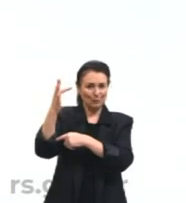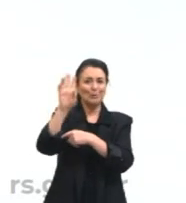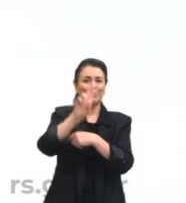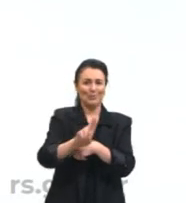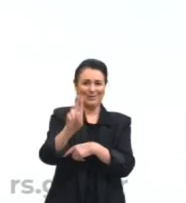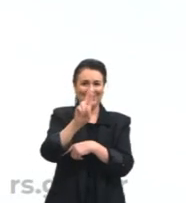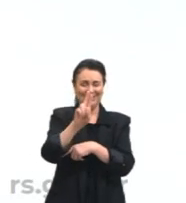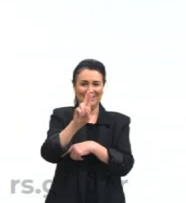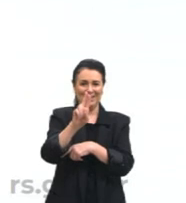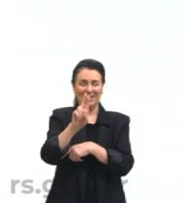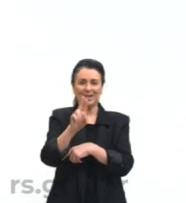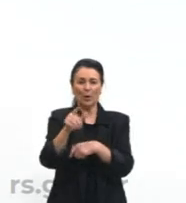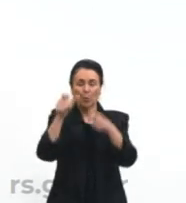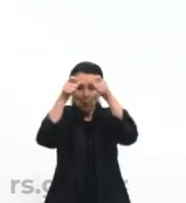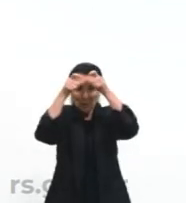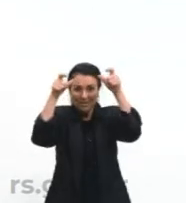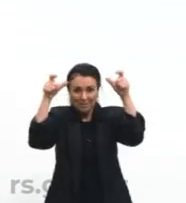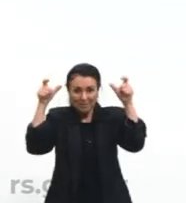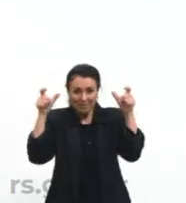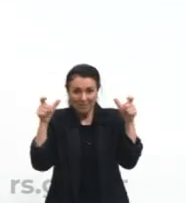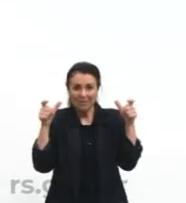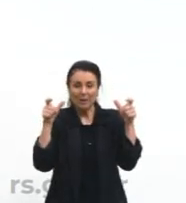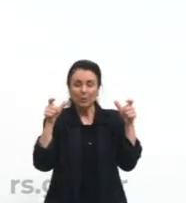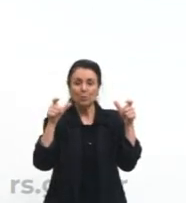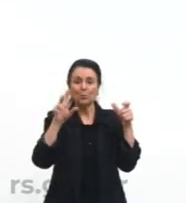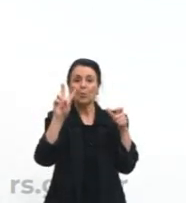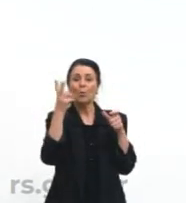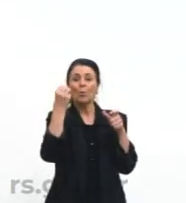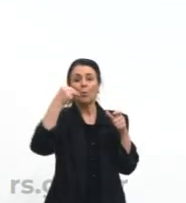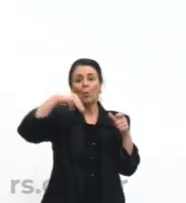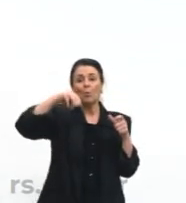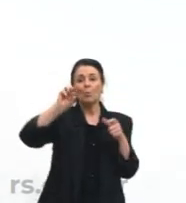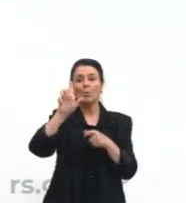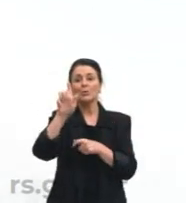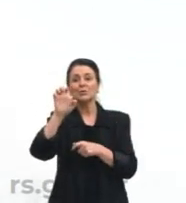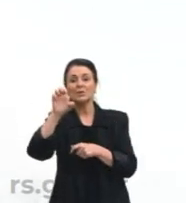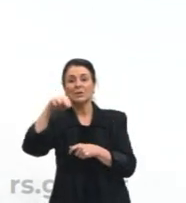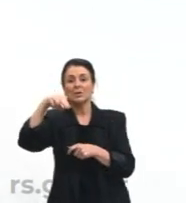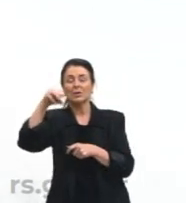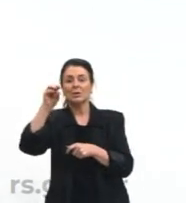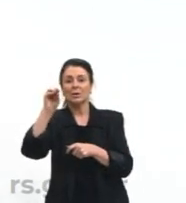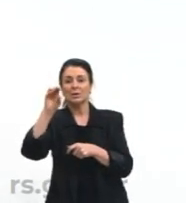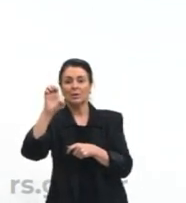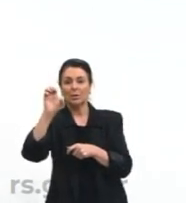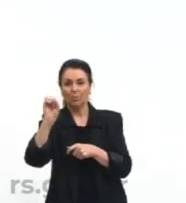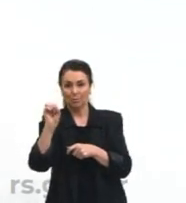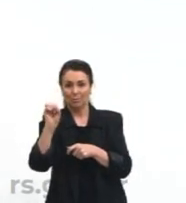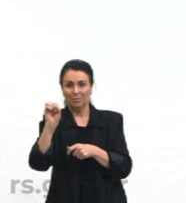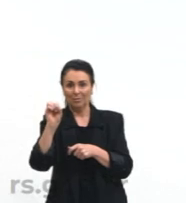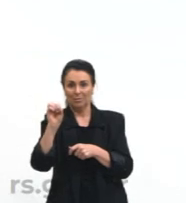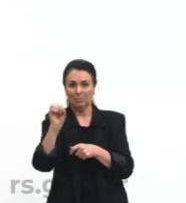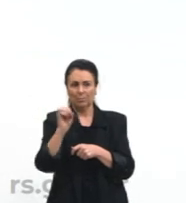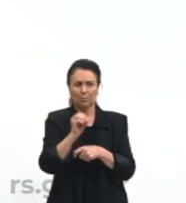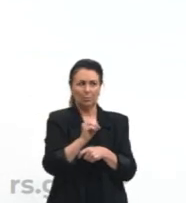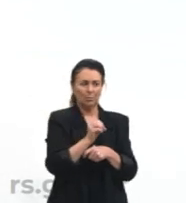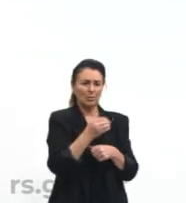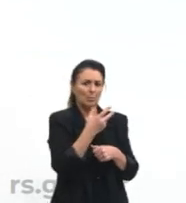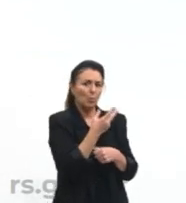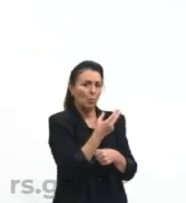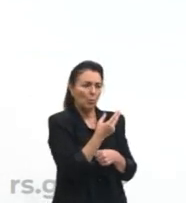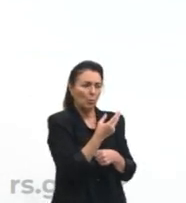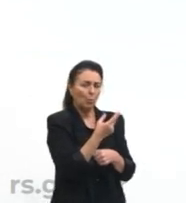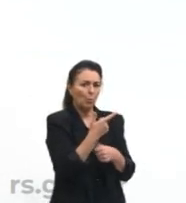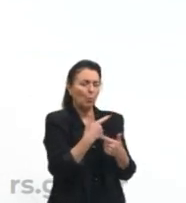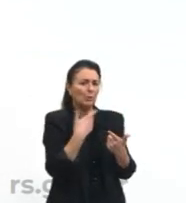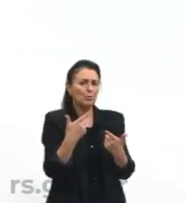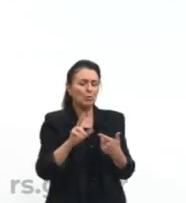heterogêneo como nós vimos do senso comum a cada um valor izawa a aquele objeto como ele